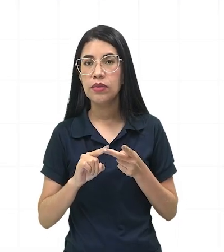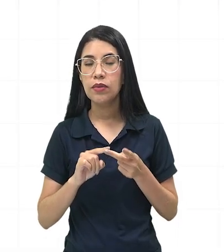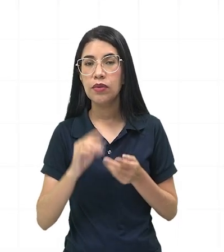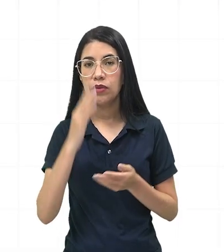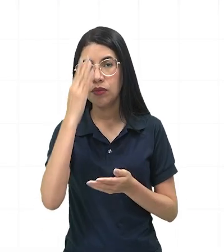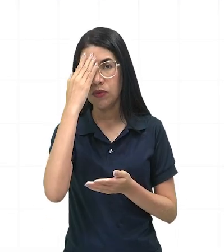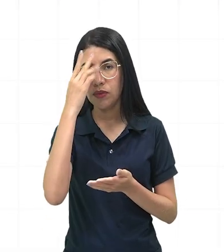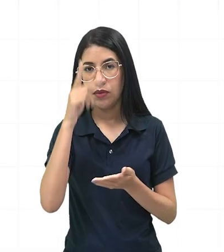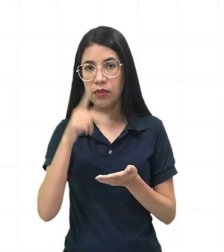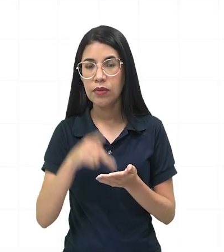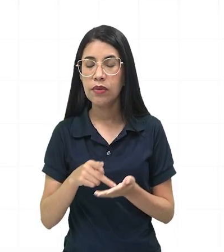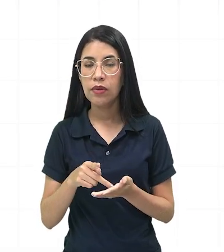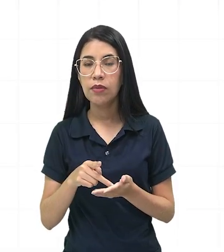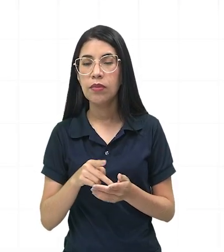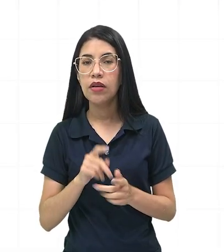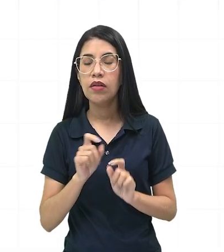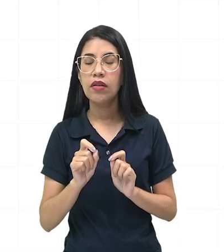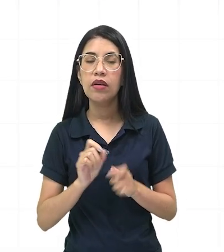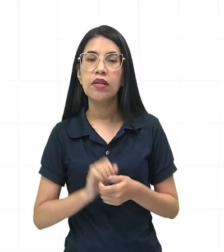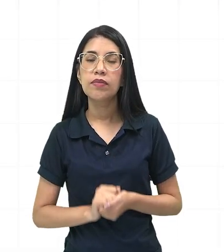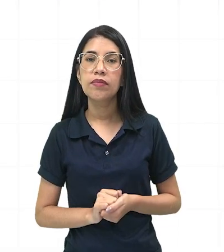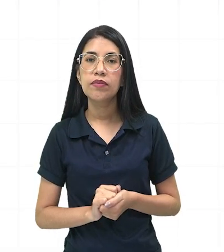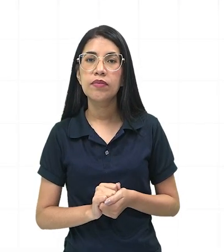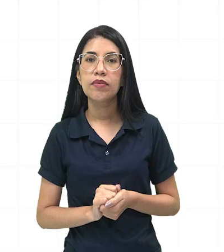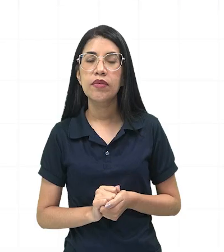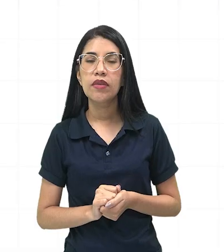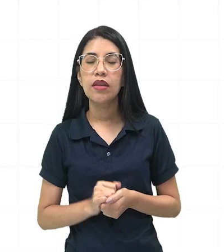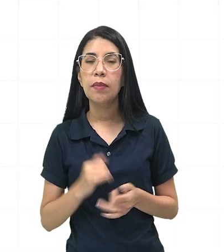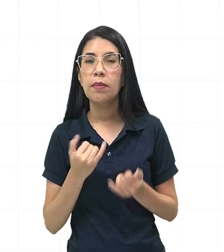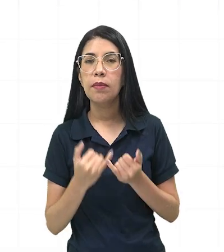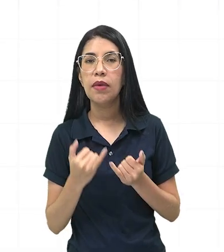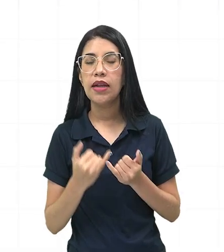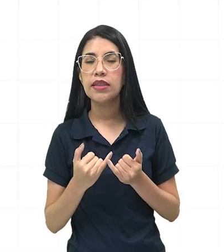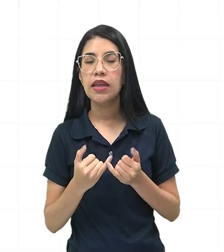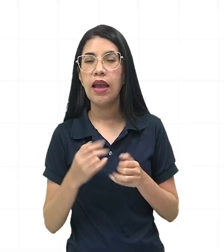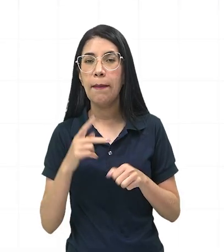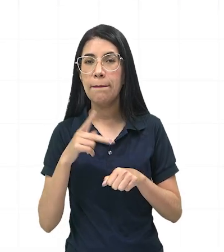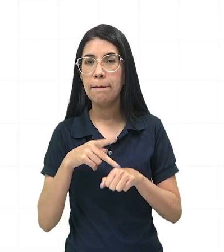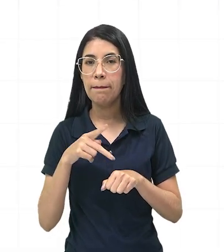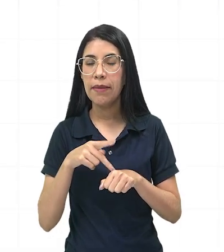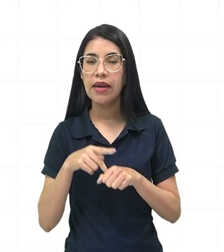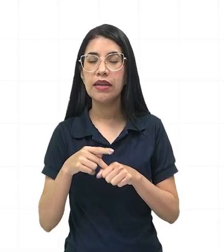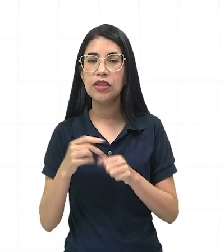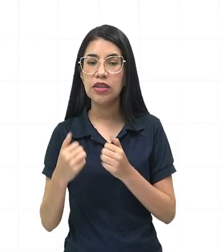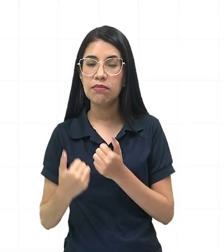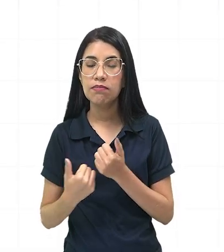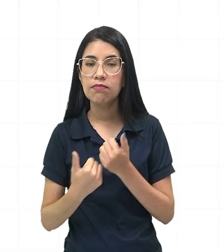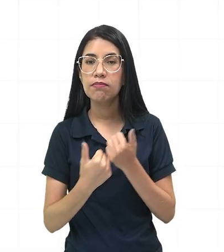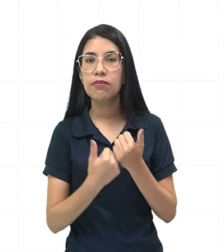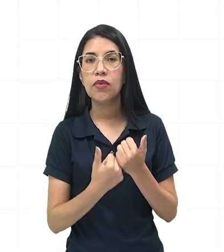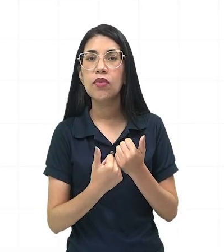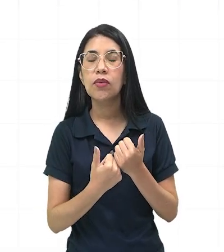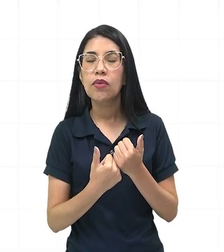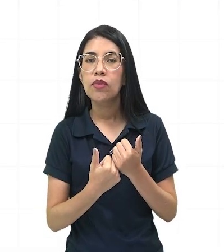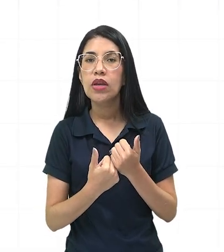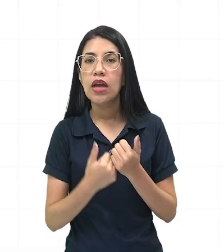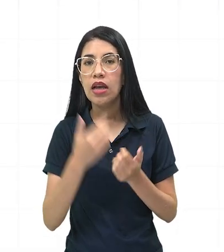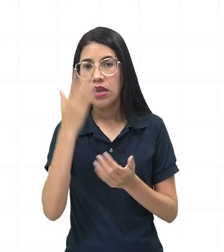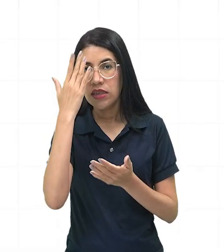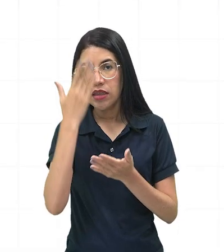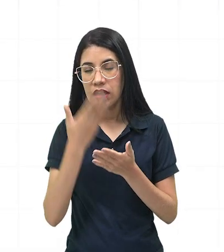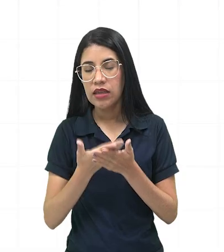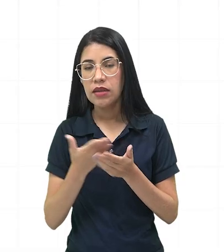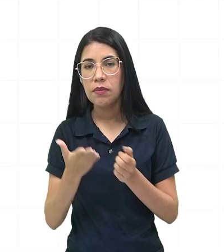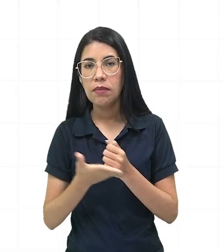é o núcleo meio que duro, o núcleo mesmo, é como se fosse a pedra fundamental que as crenças ou